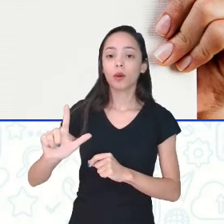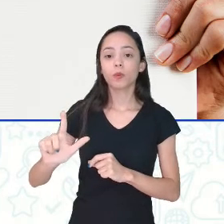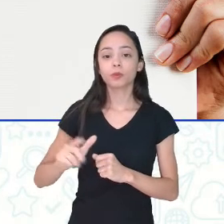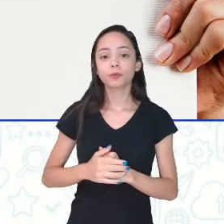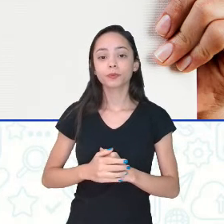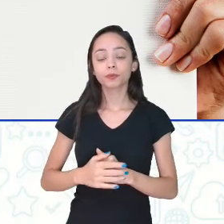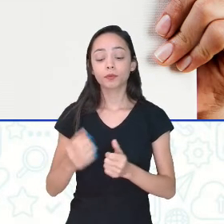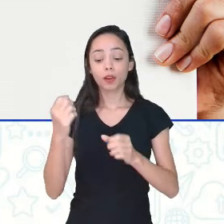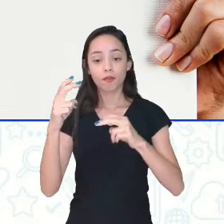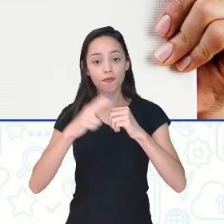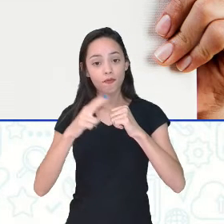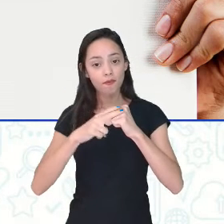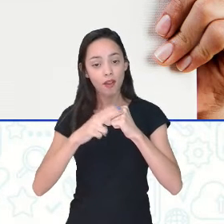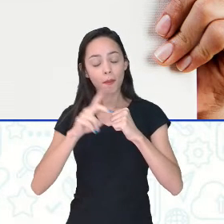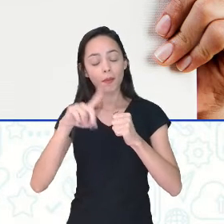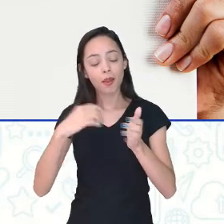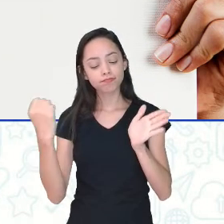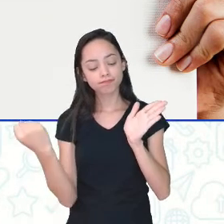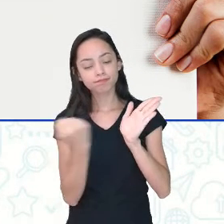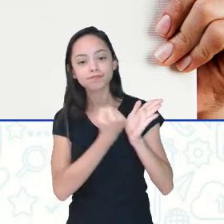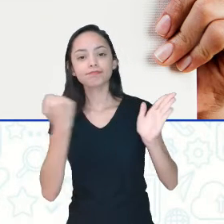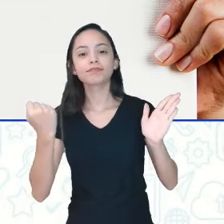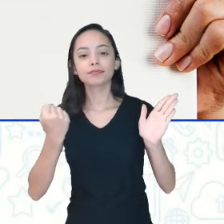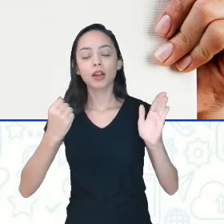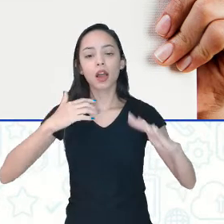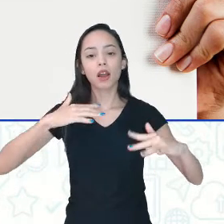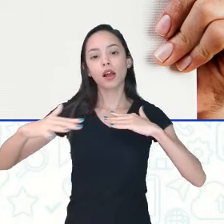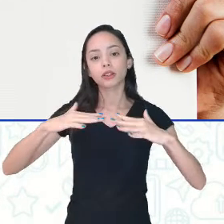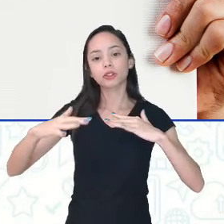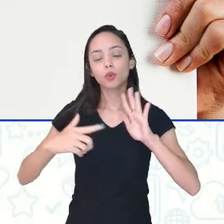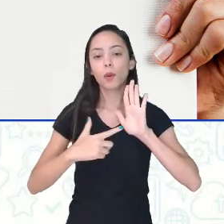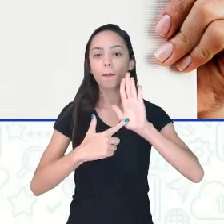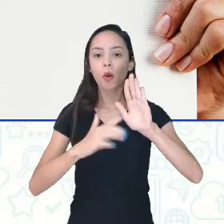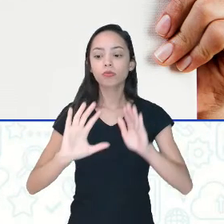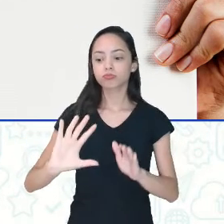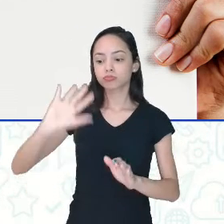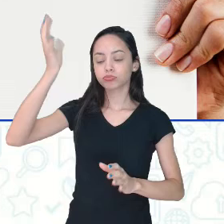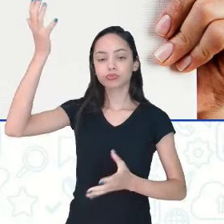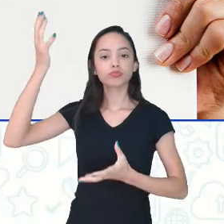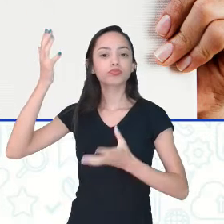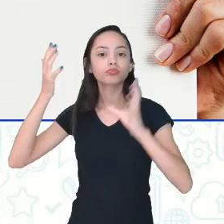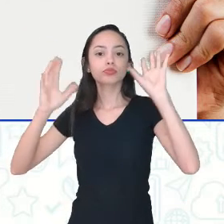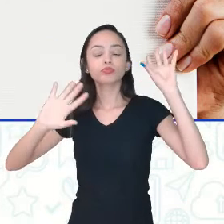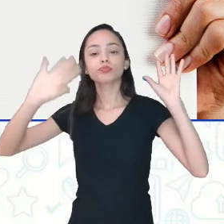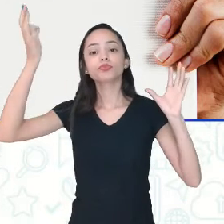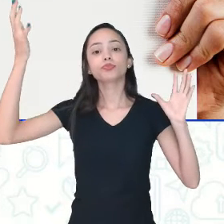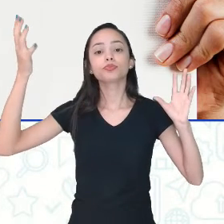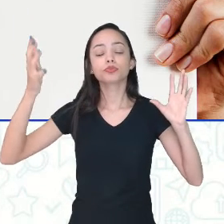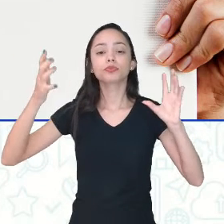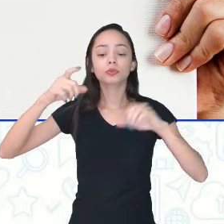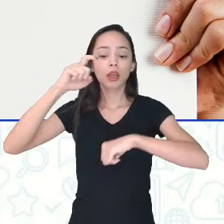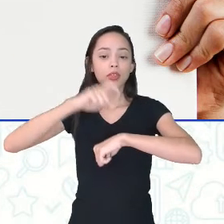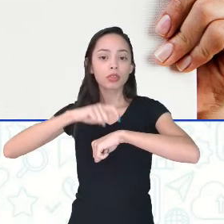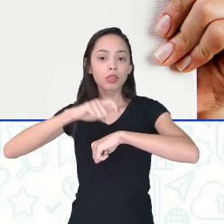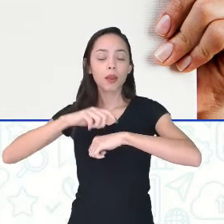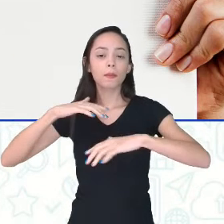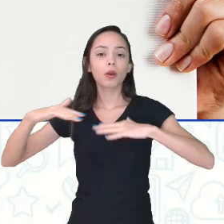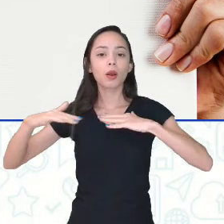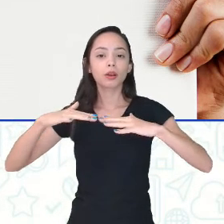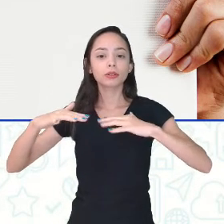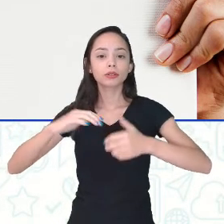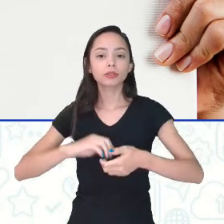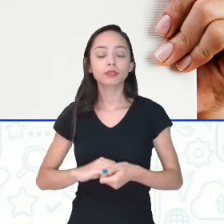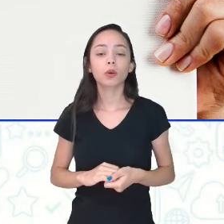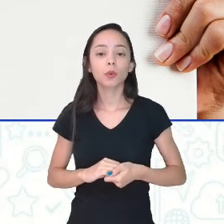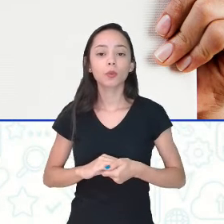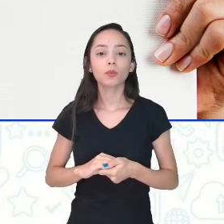as ações. São aqueles que indicam acontecimentos representados no tempo, como uma ação, um estado,